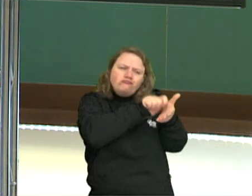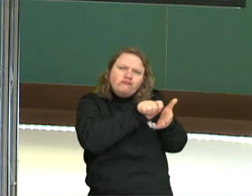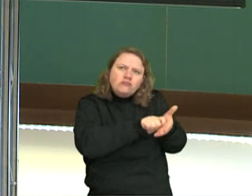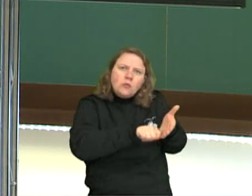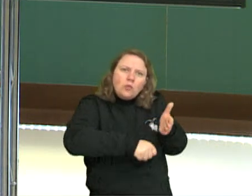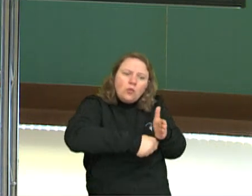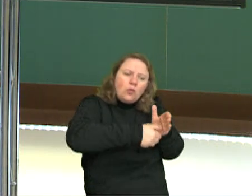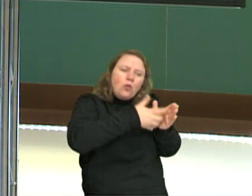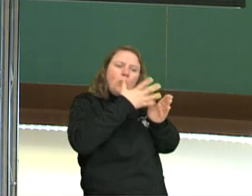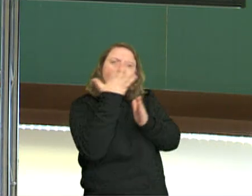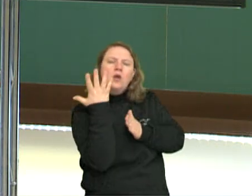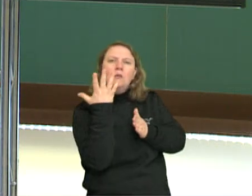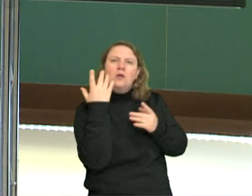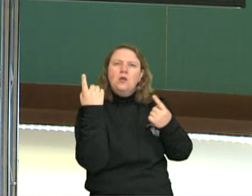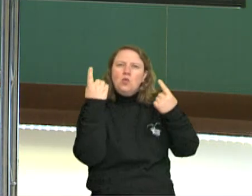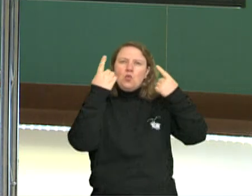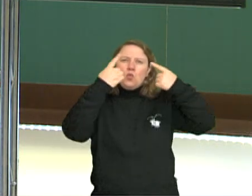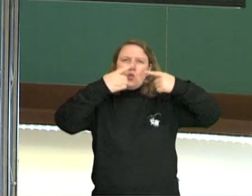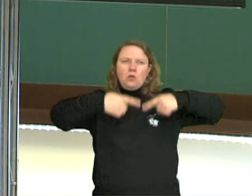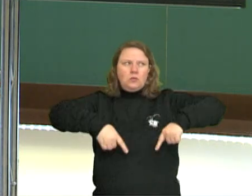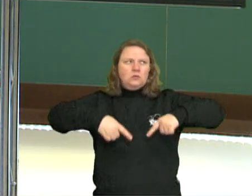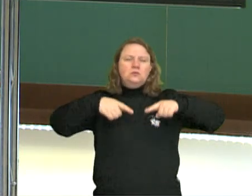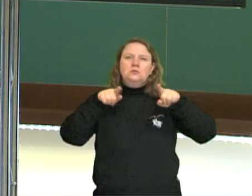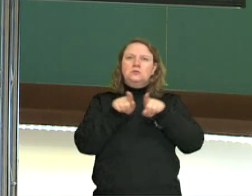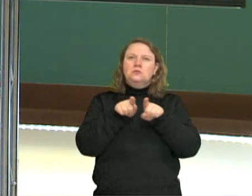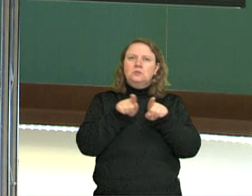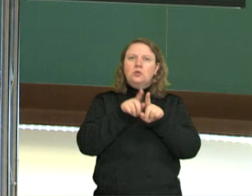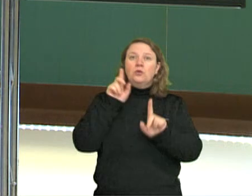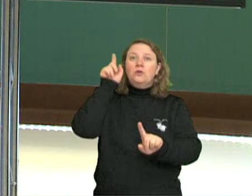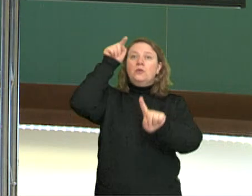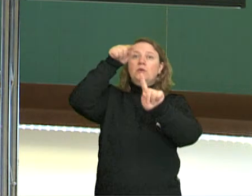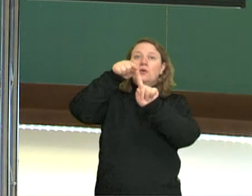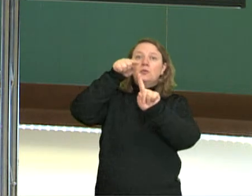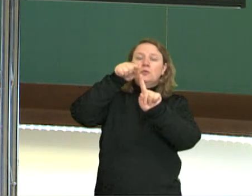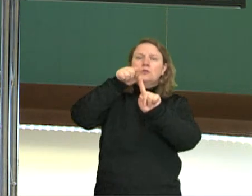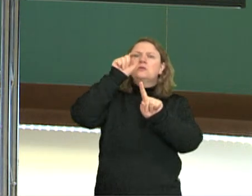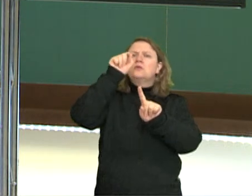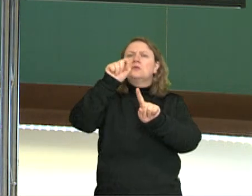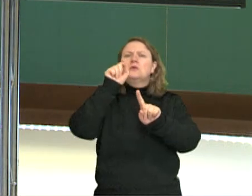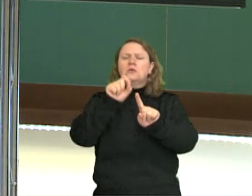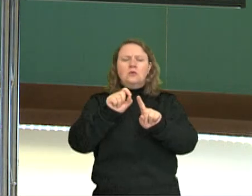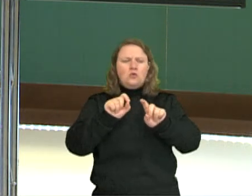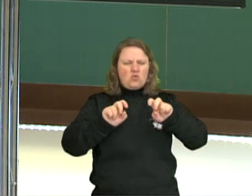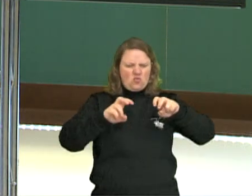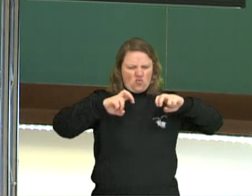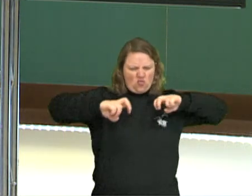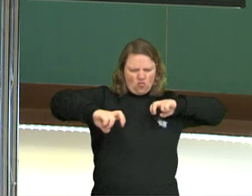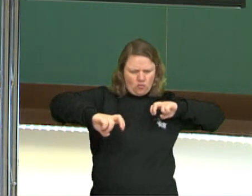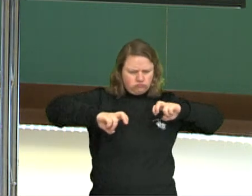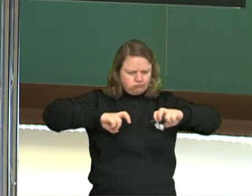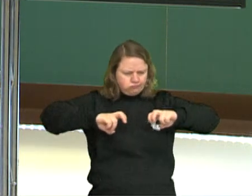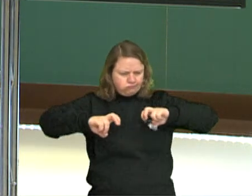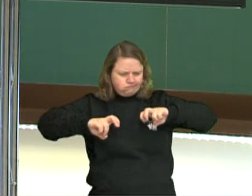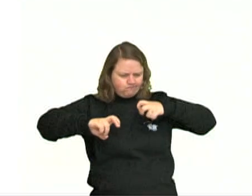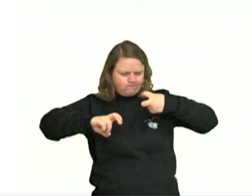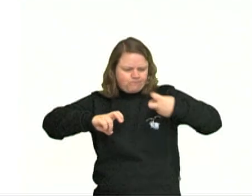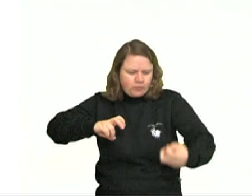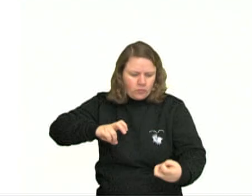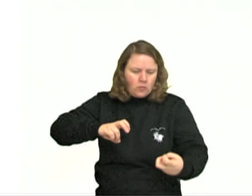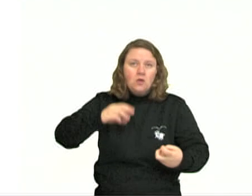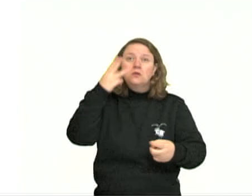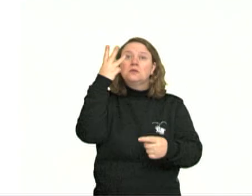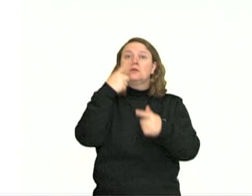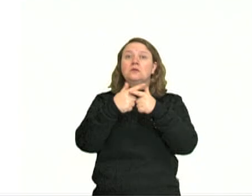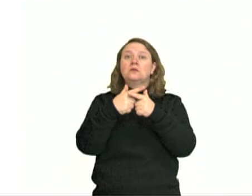lutas nas Olimpíadas, o objetivo era derrubar o adversário 3